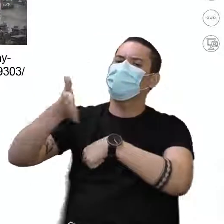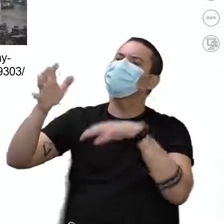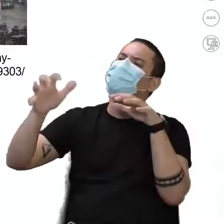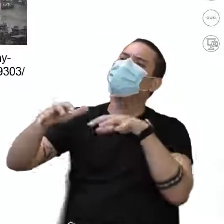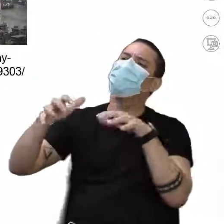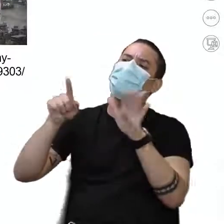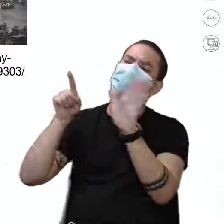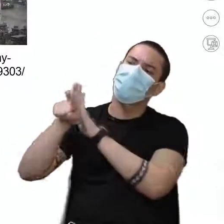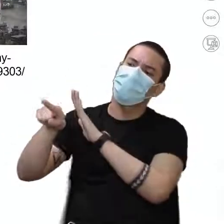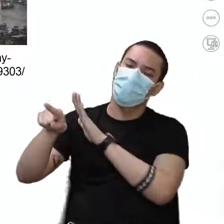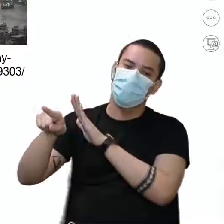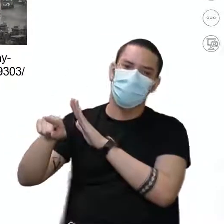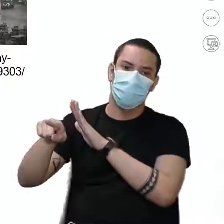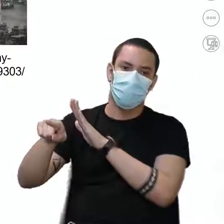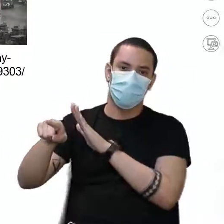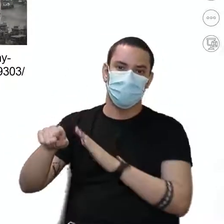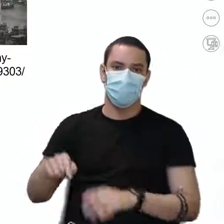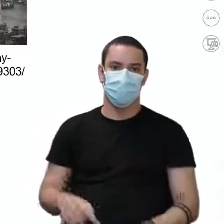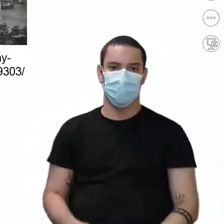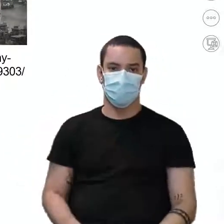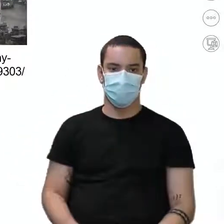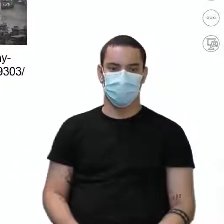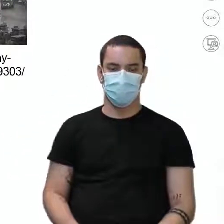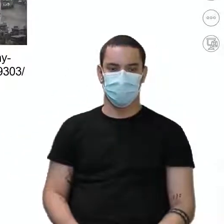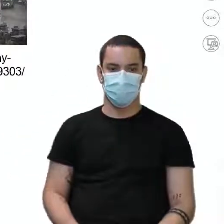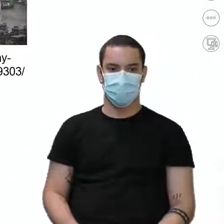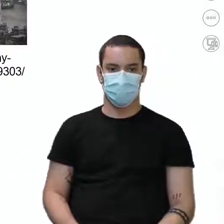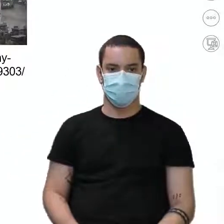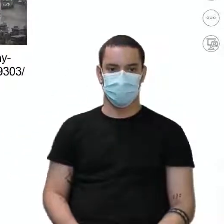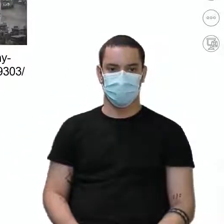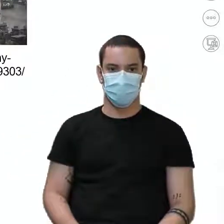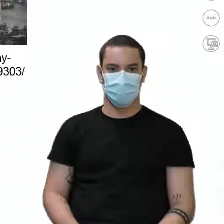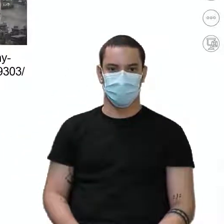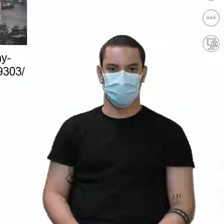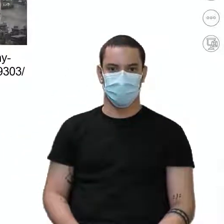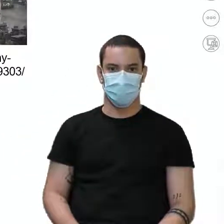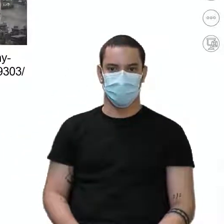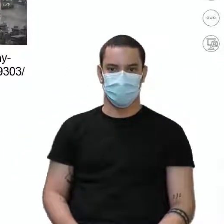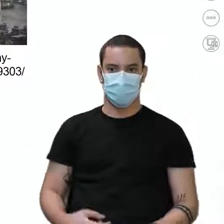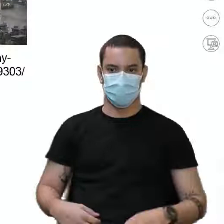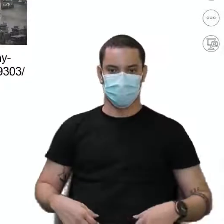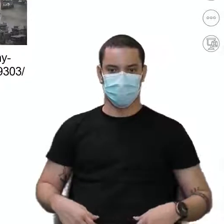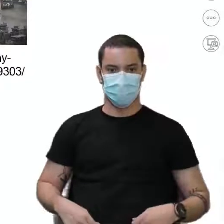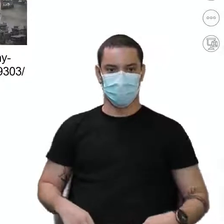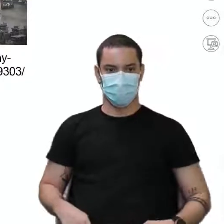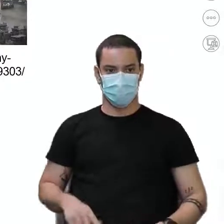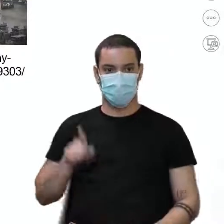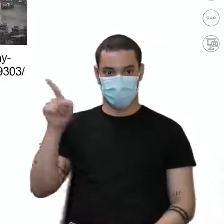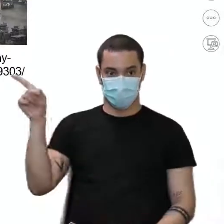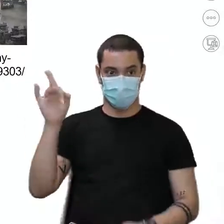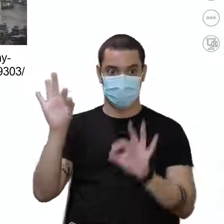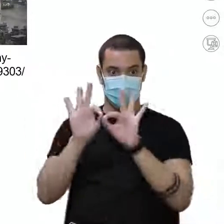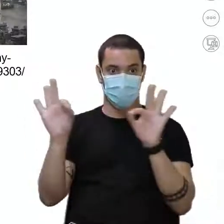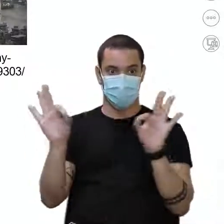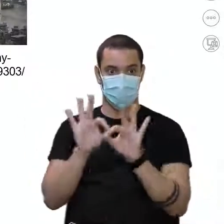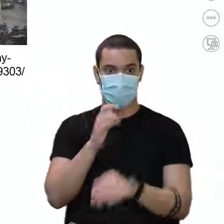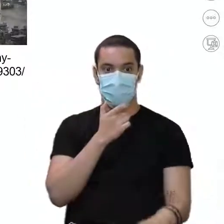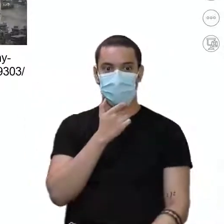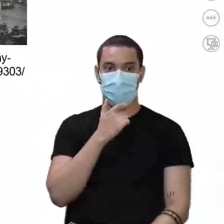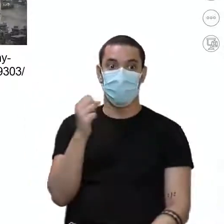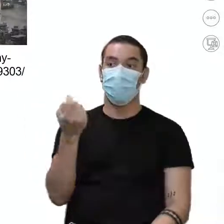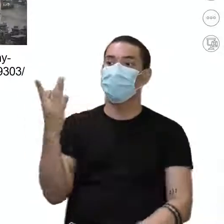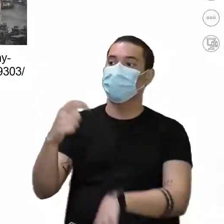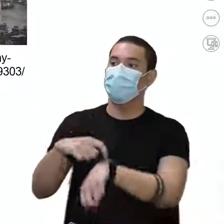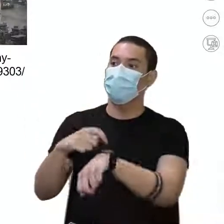hã? Aí eu pergunto em inglês, how long has it been raining? How long has it been raining? Quanto